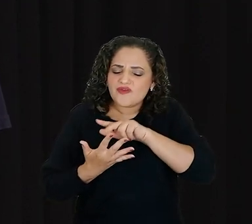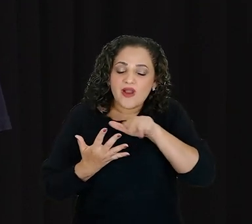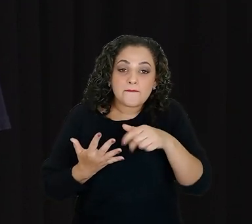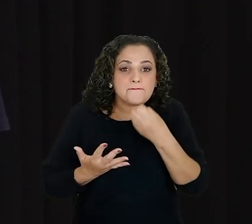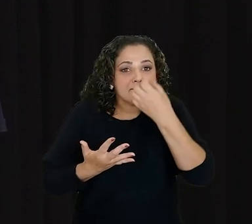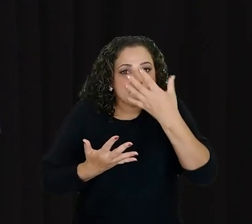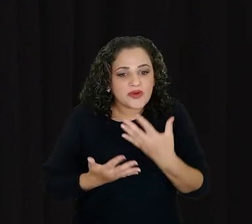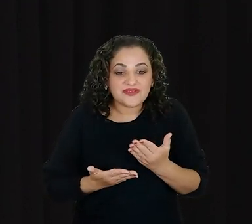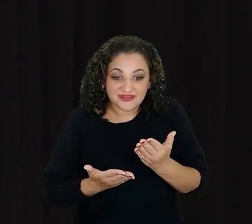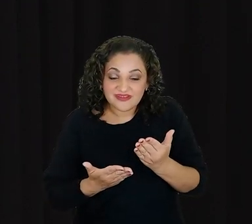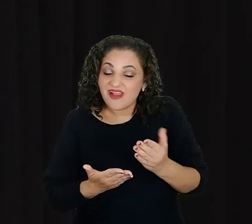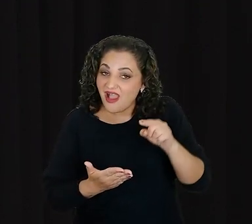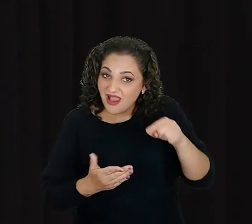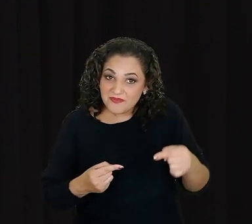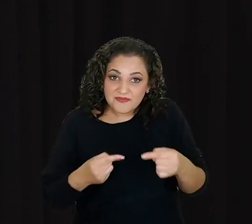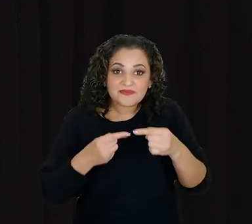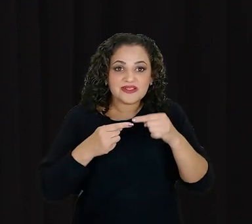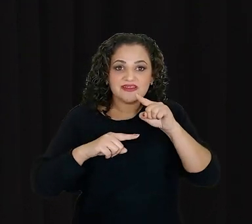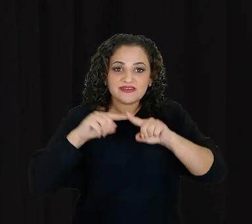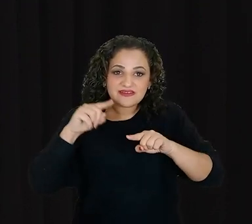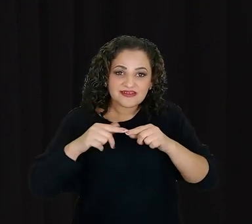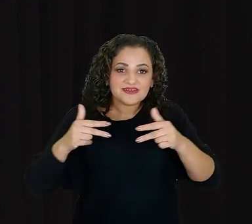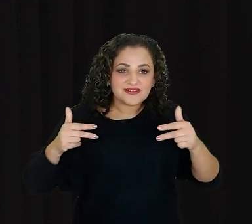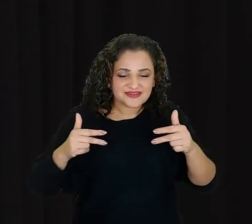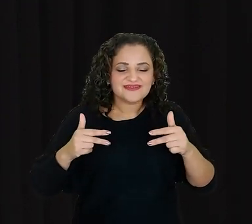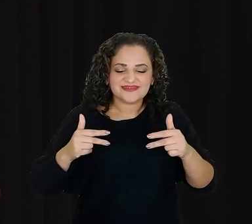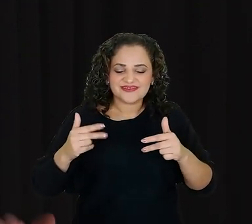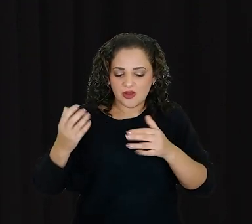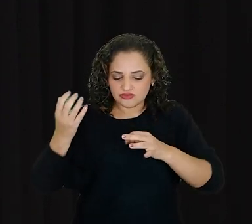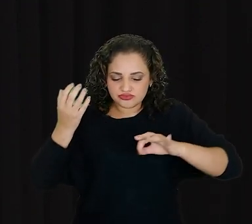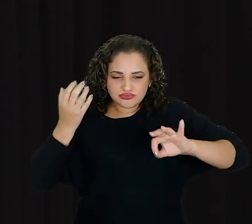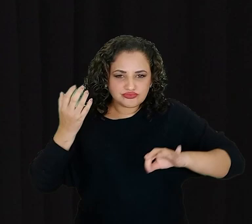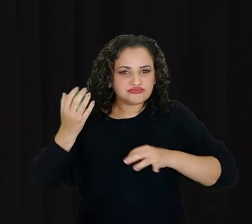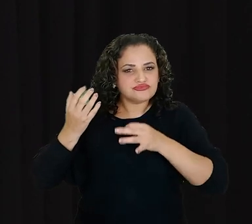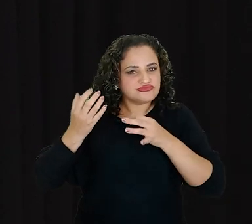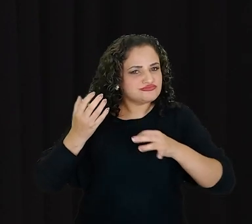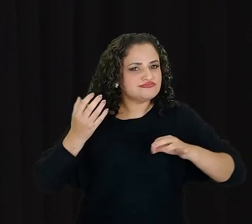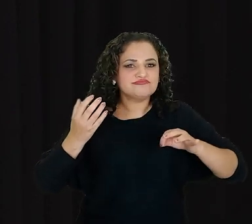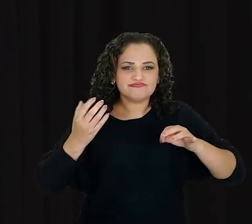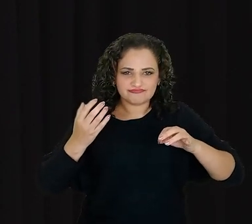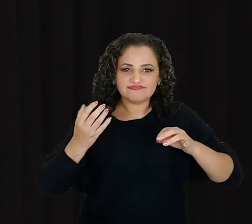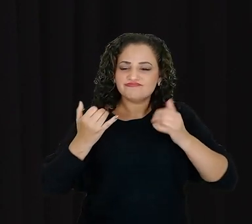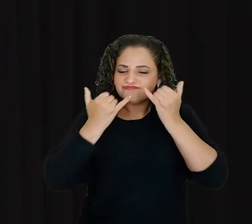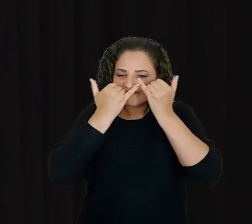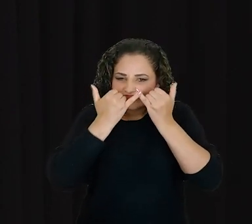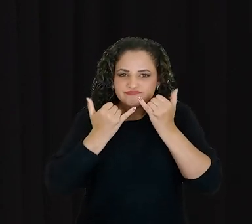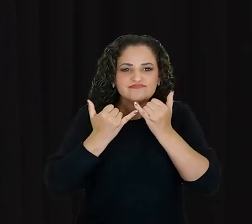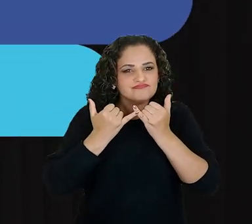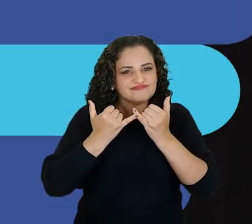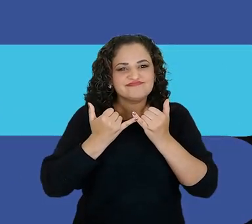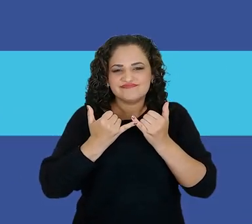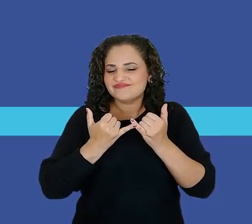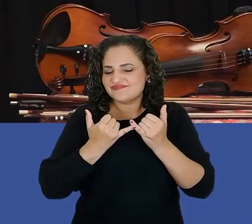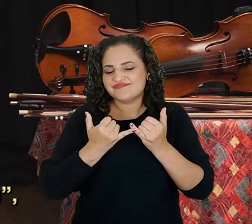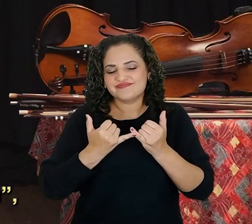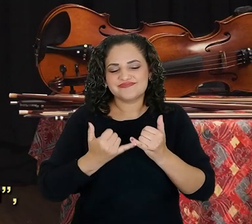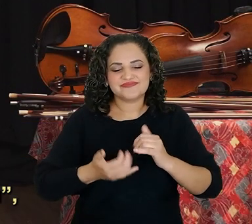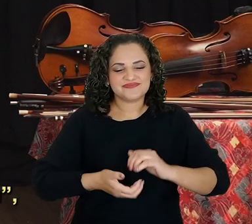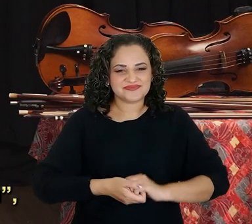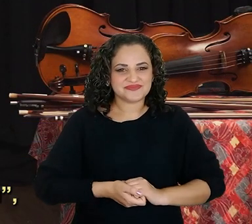o rei Babi é um é um dos instrumentos que o violino foi baseado e o alaúde também enfim